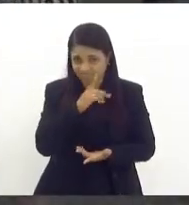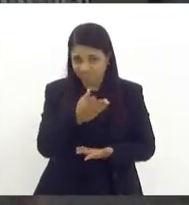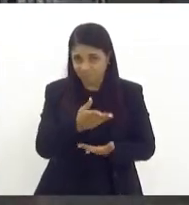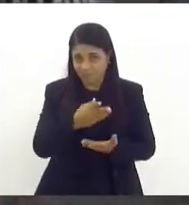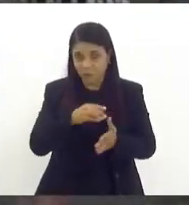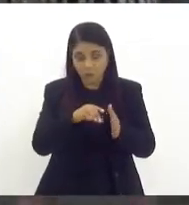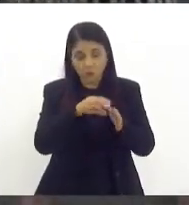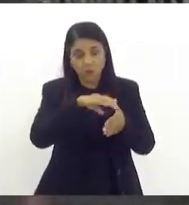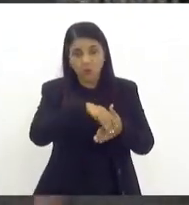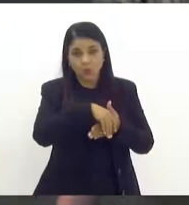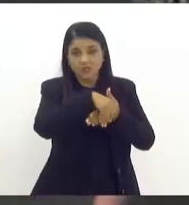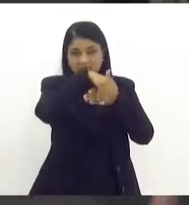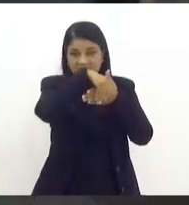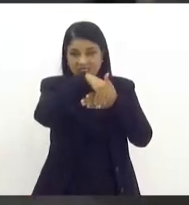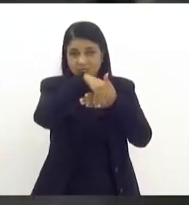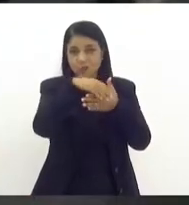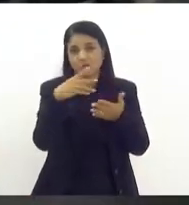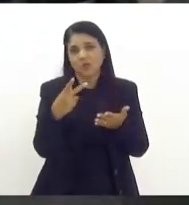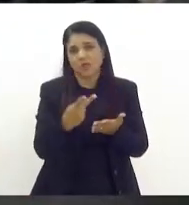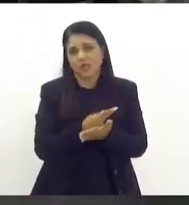da Constituição cerrou